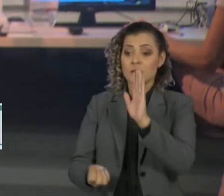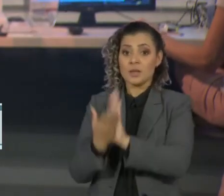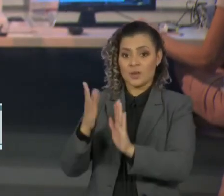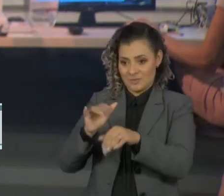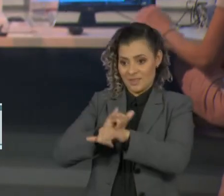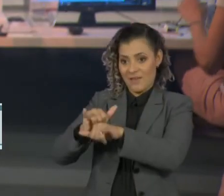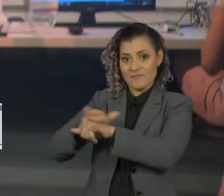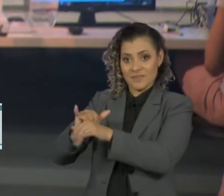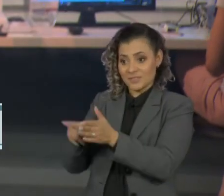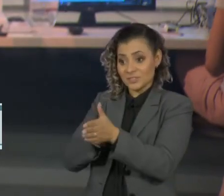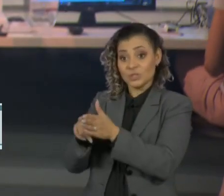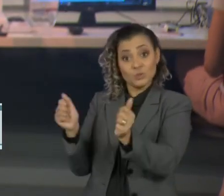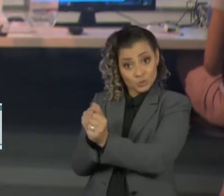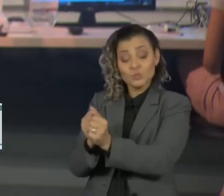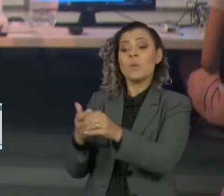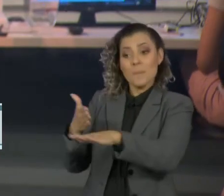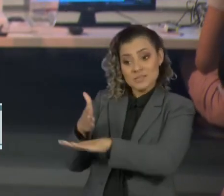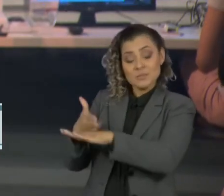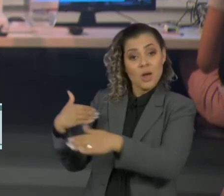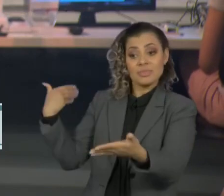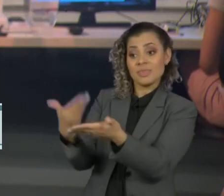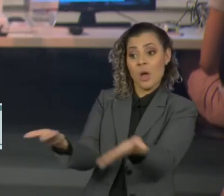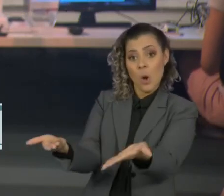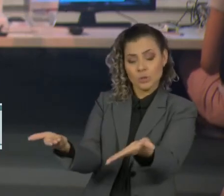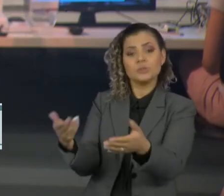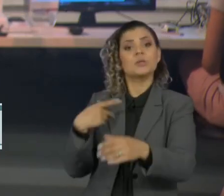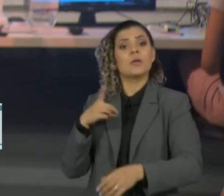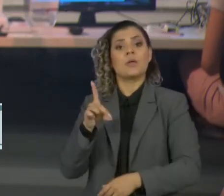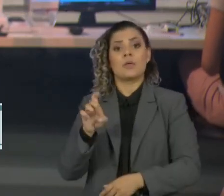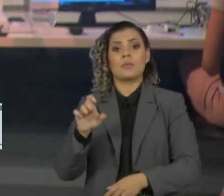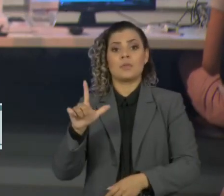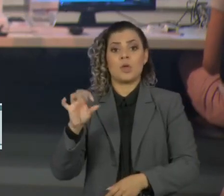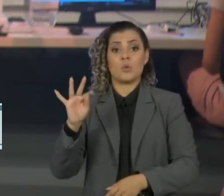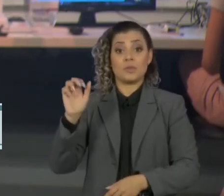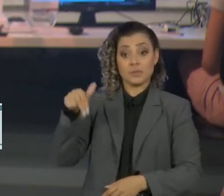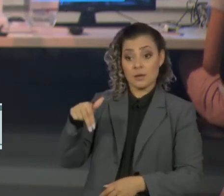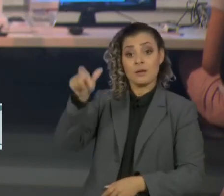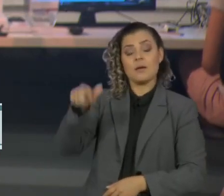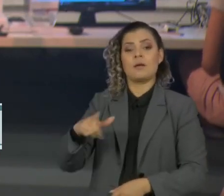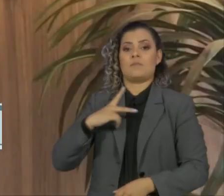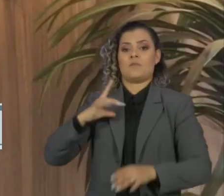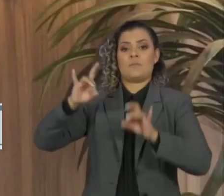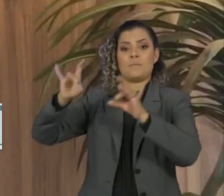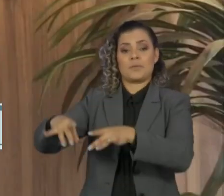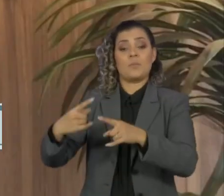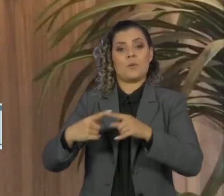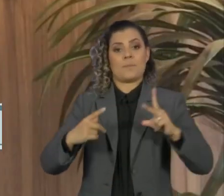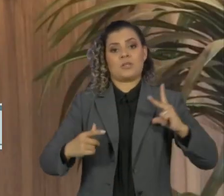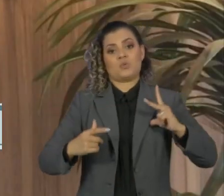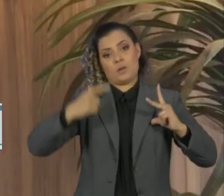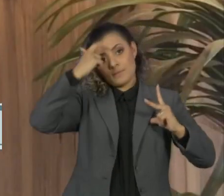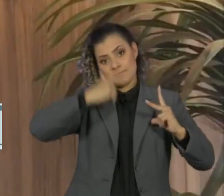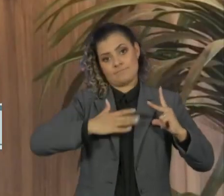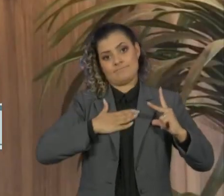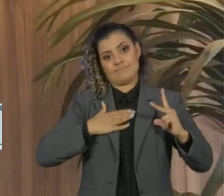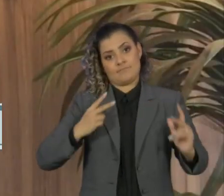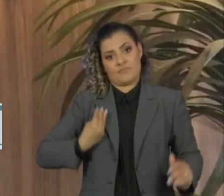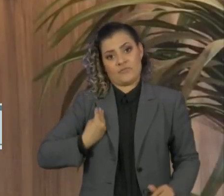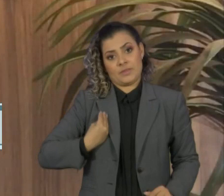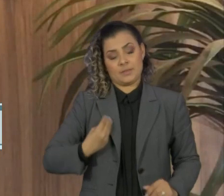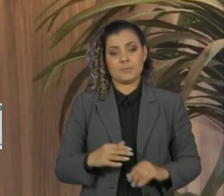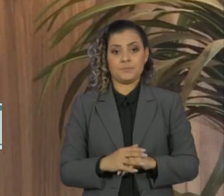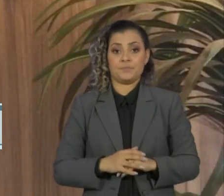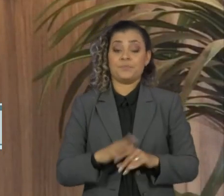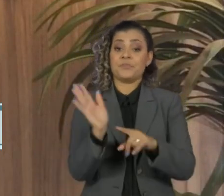Força Tarefa, em 2014, Dallagnol disse que a saída é por questões pessoais. Em um vídeo postado